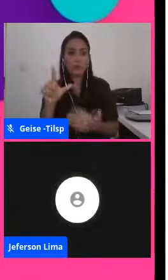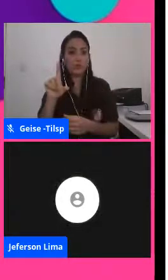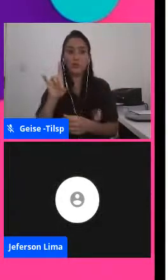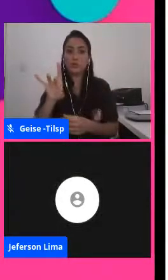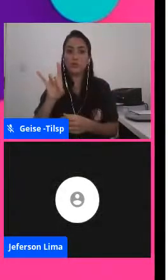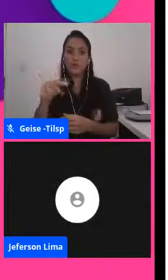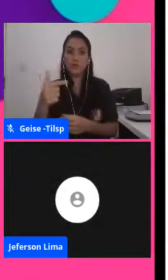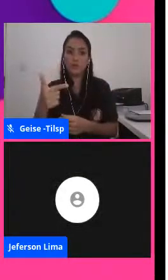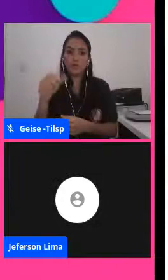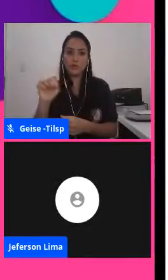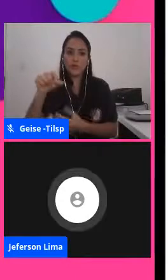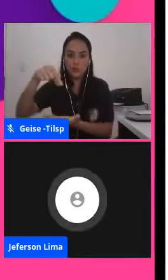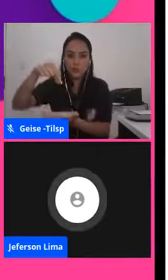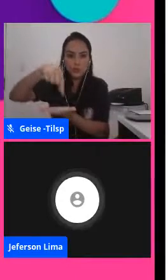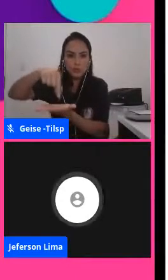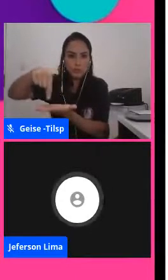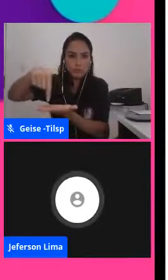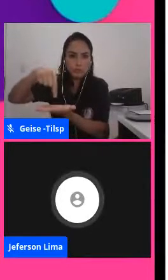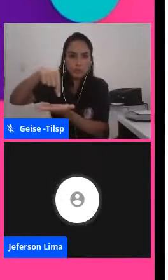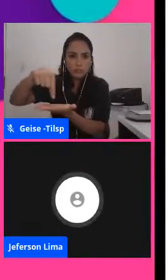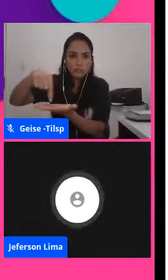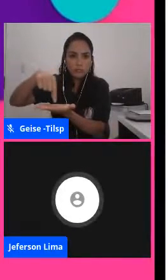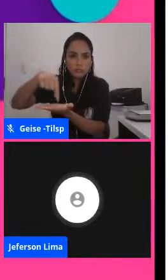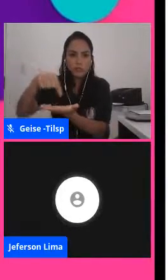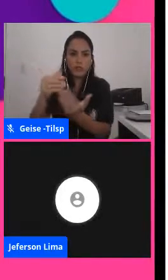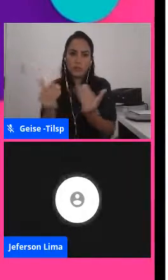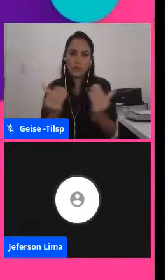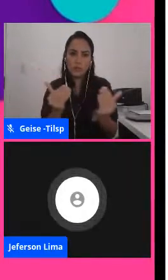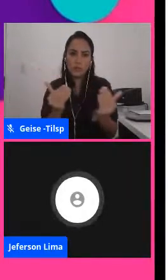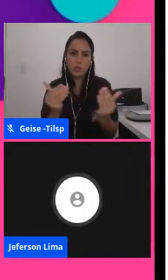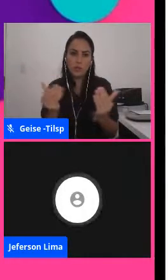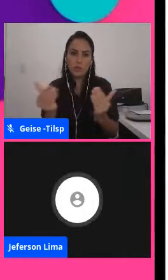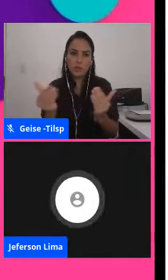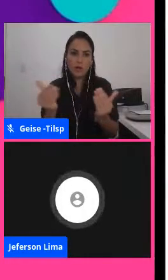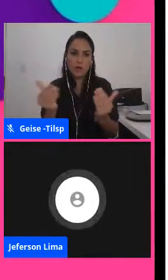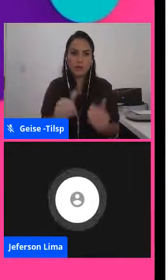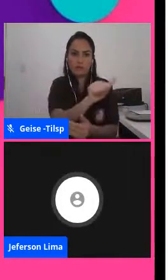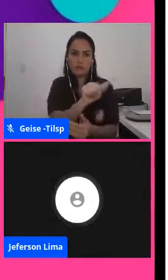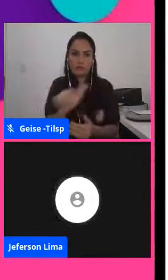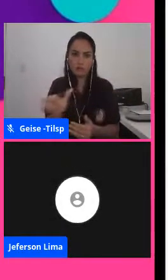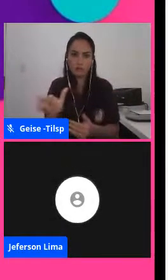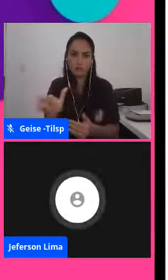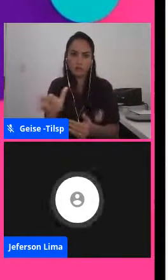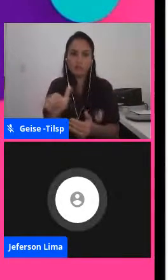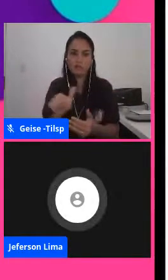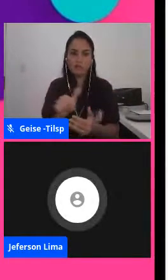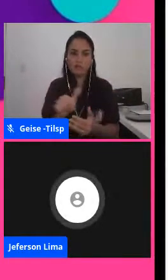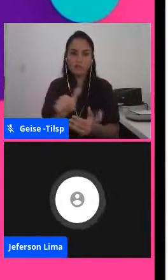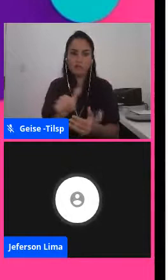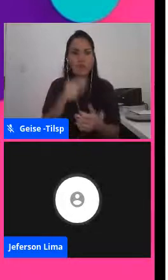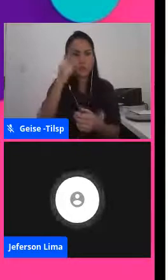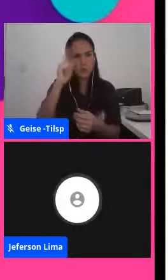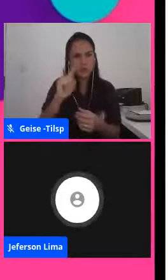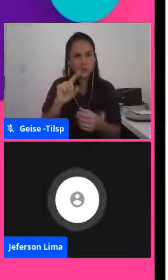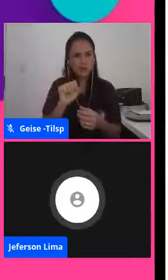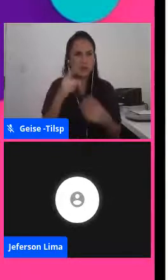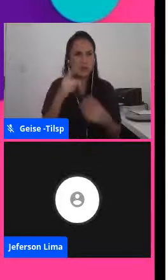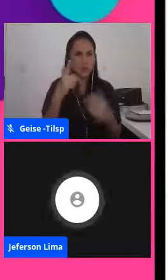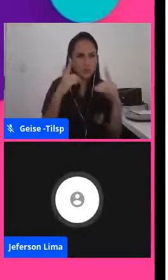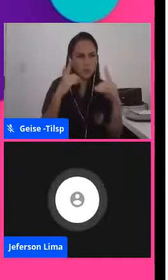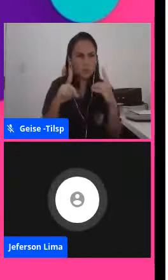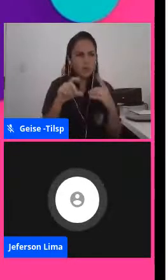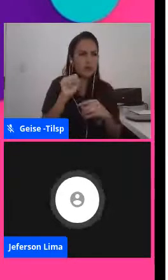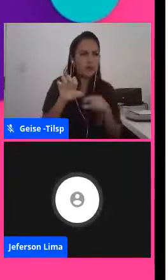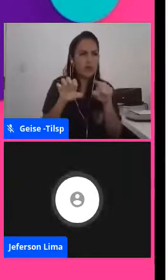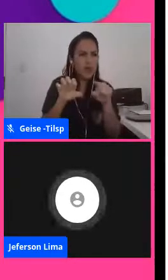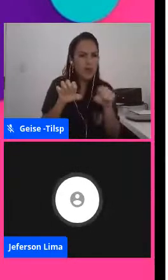ela tem uns. Eu não lembro se ele tem um pino em falso, agora bateu a dúvida. Mas essa versão aqui tem dois